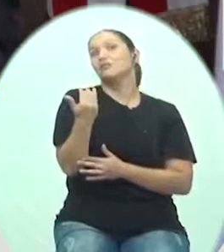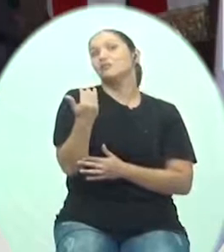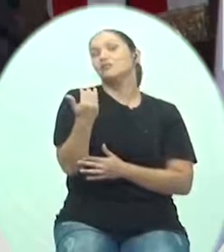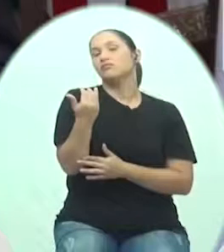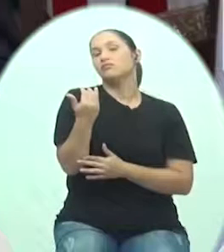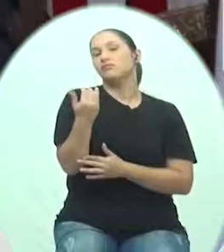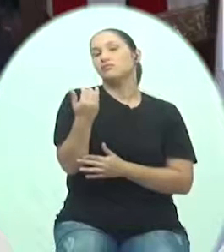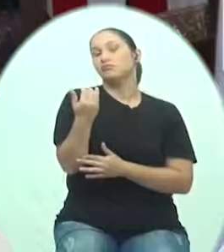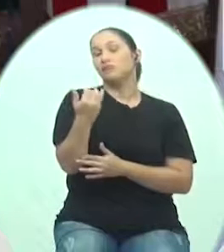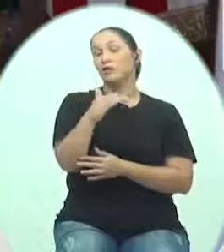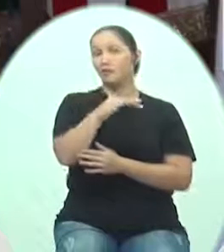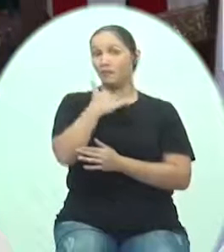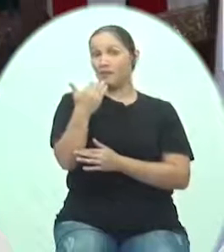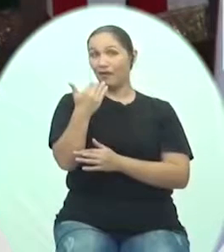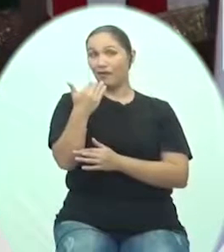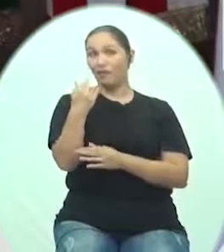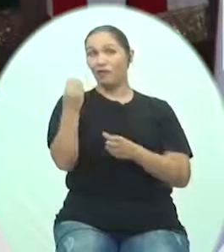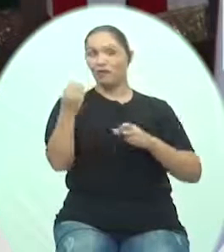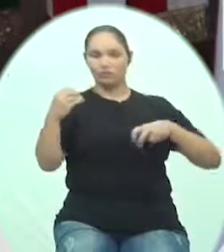é